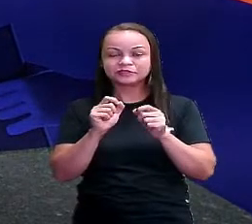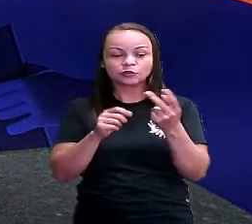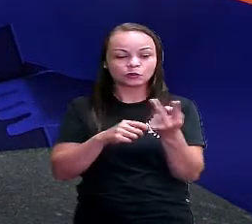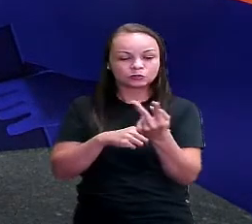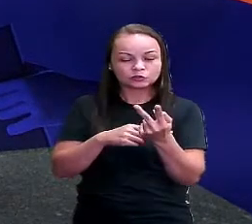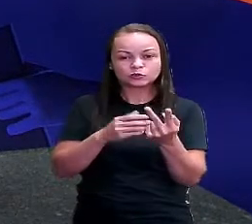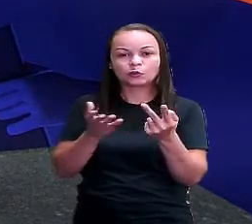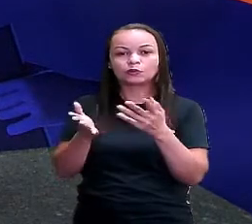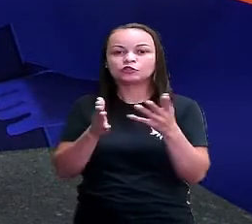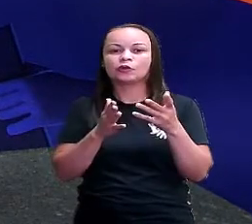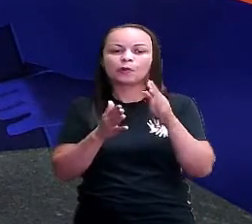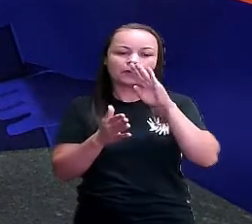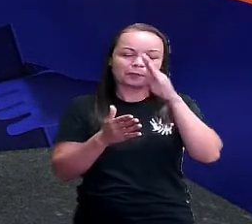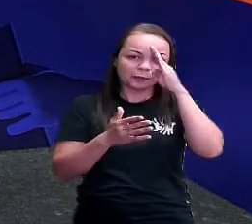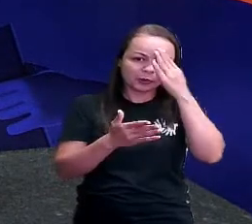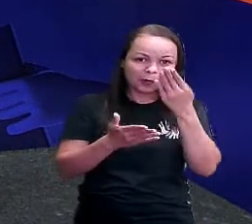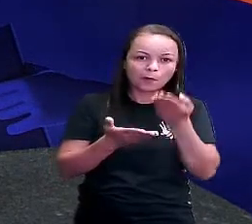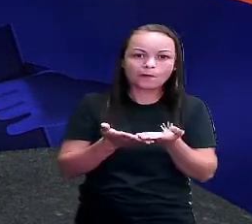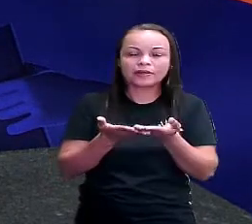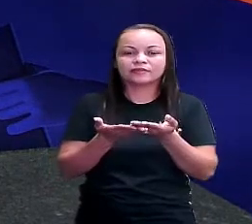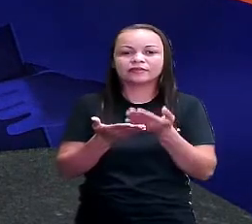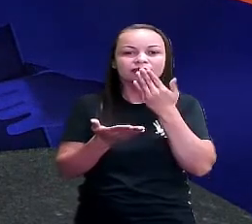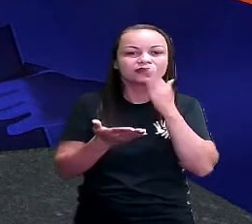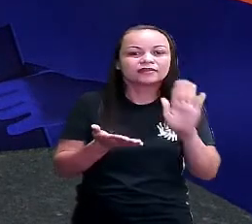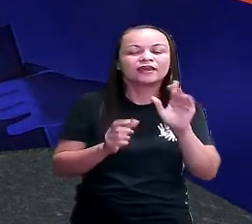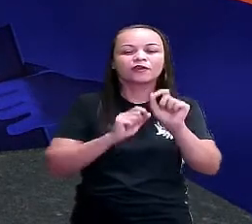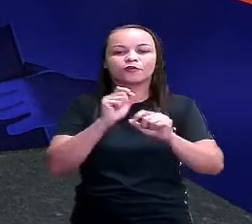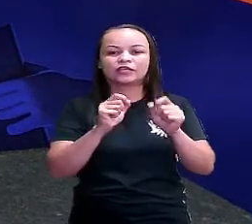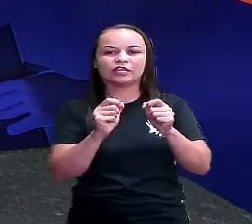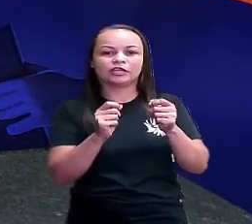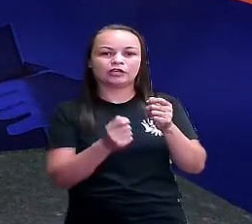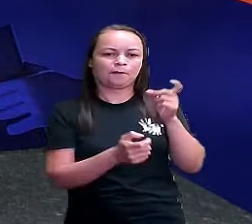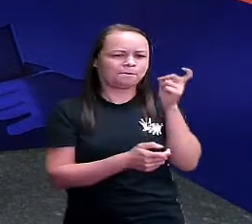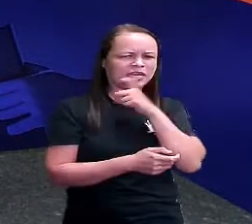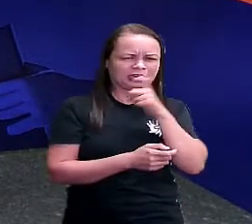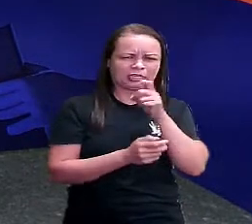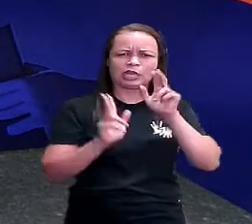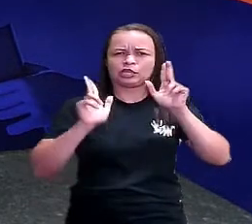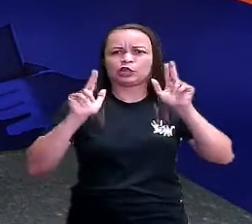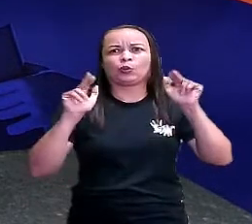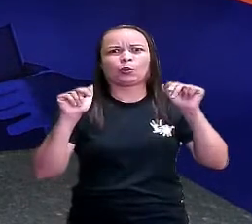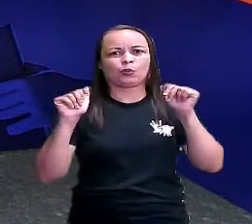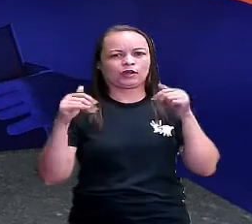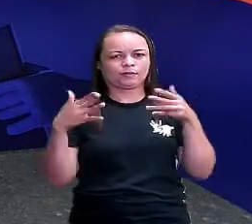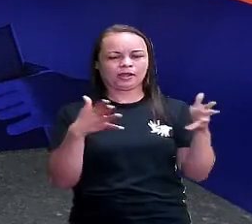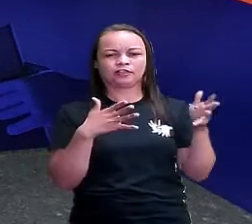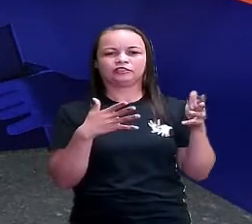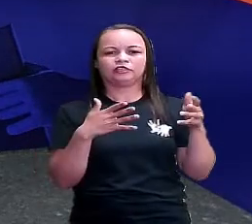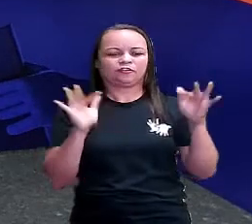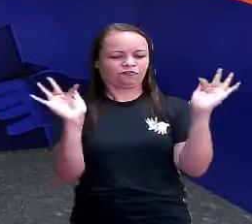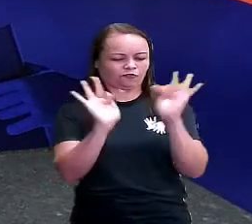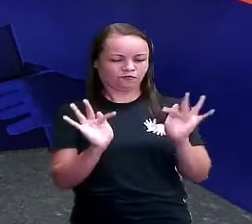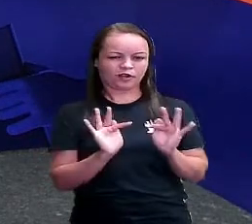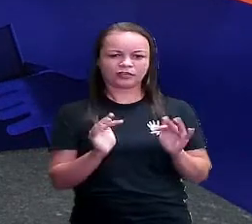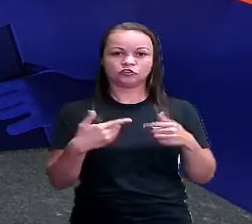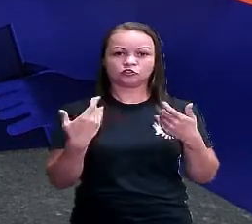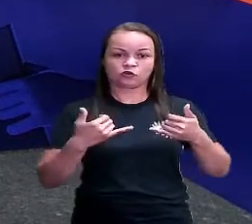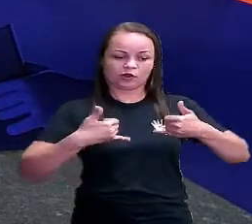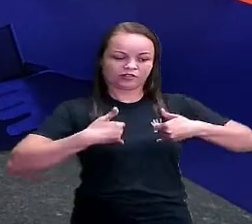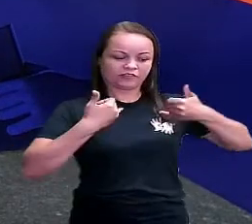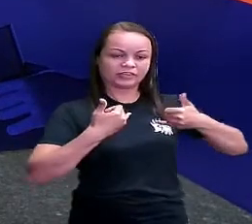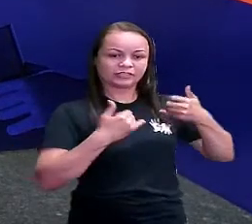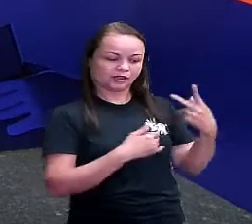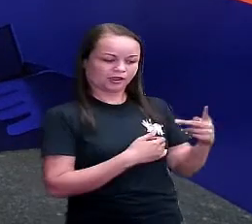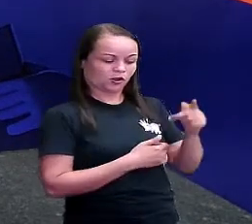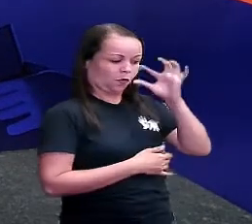nunca mais iria mentir. E eles viveram muito felizes. Quando chegou no primeiro aniversário do Pinóquio, ele